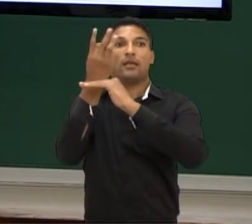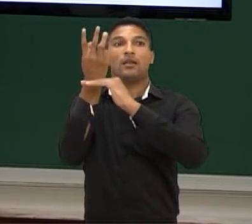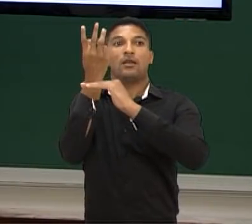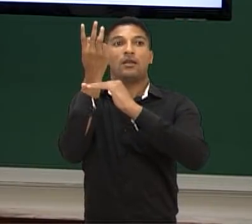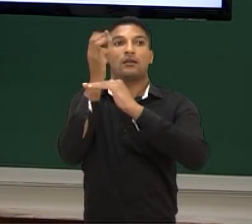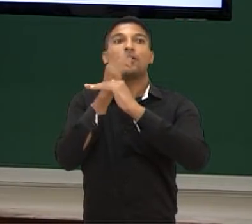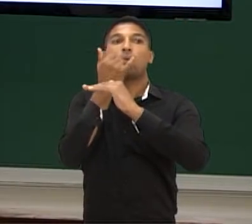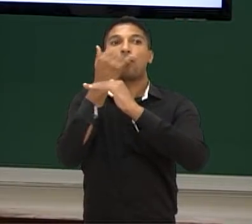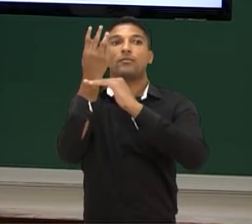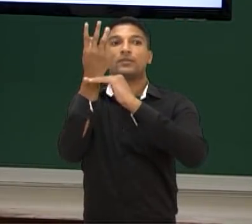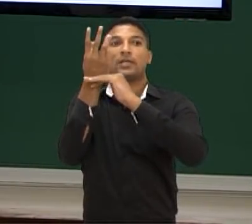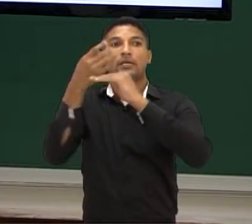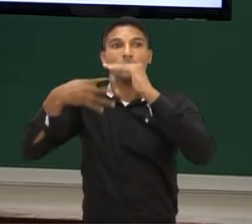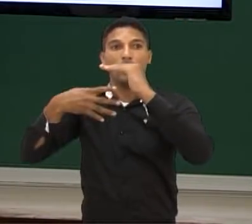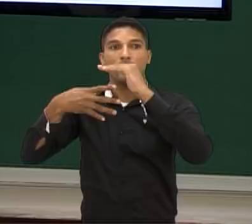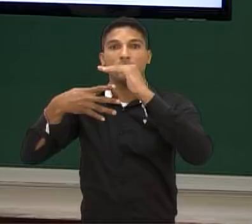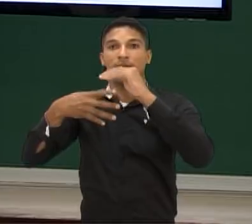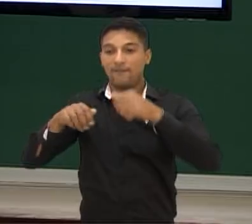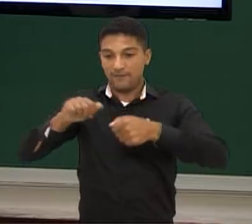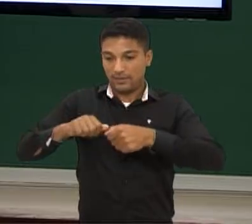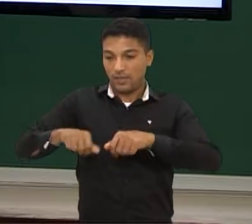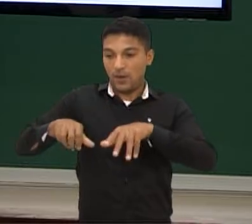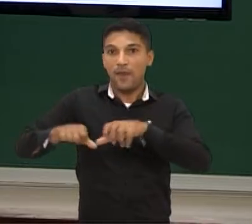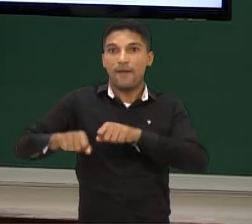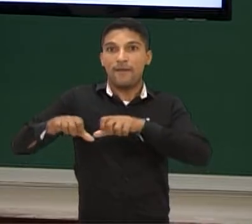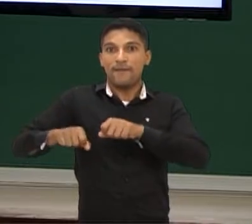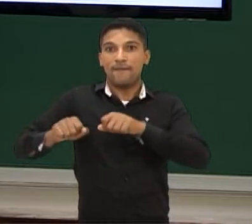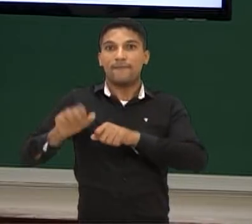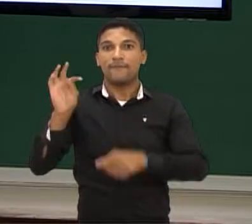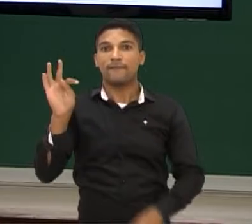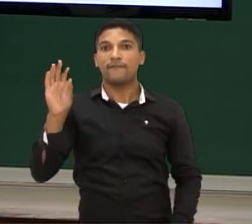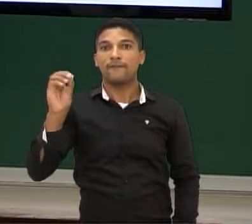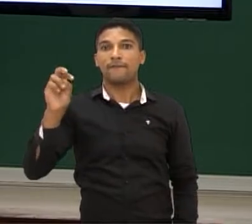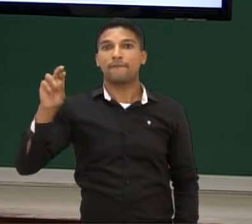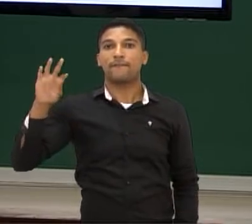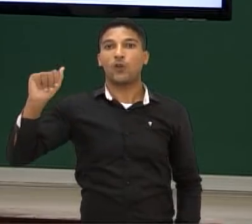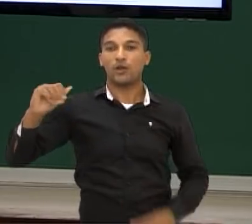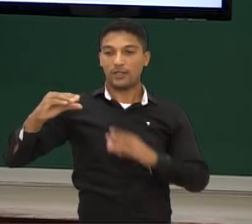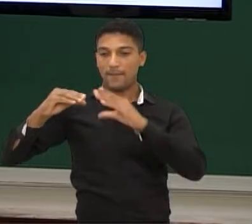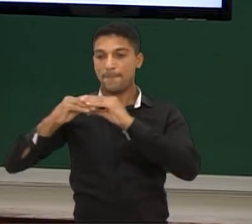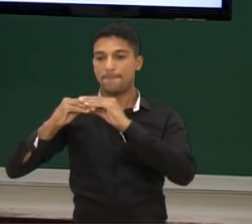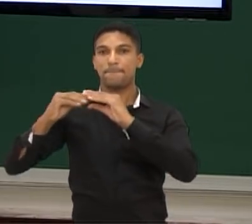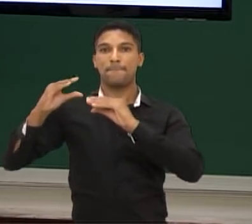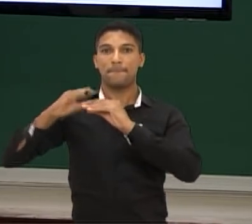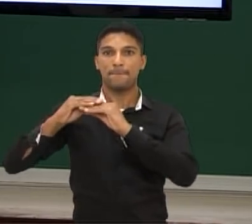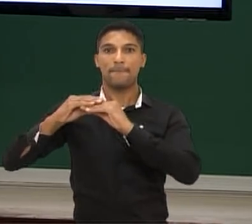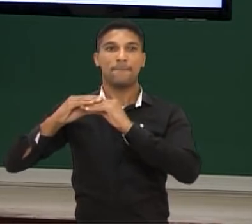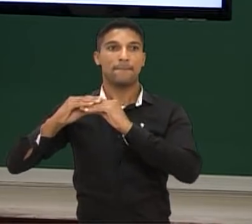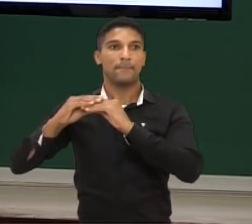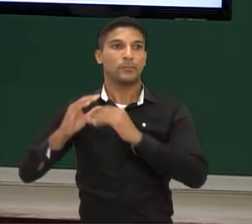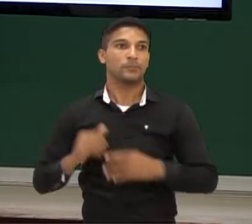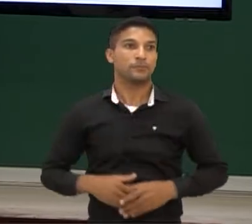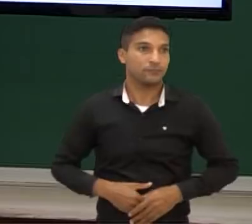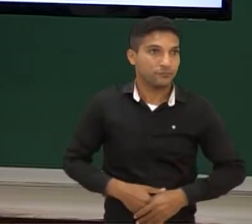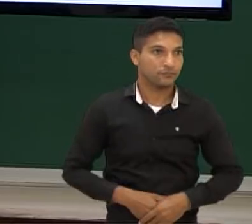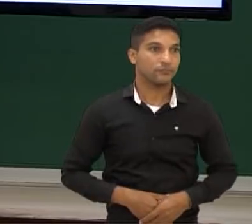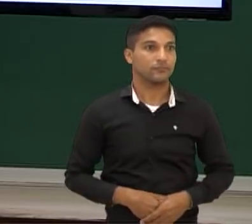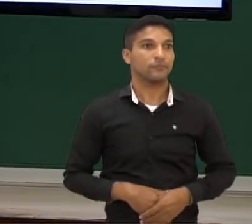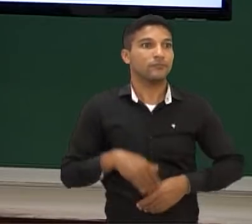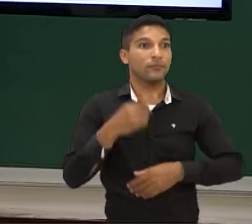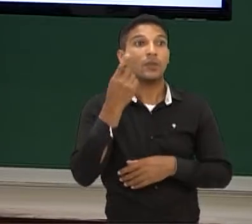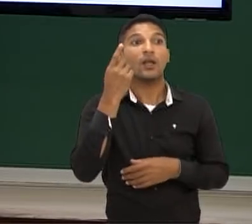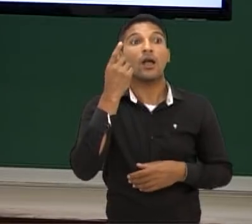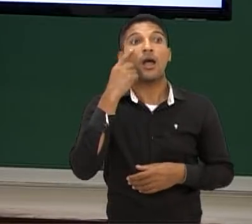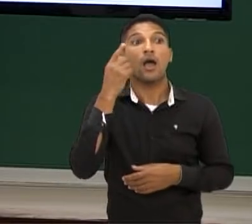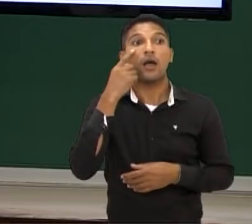um inteiro, 1 quilo e mais meio do segundo quilo, né? Vamos por assim? Então, um inteiro mais meio do outro. Como